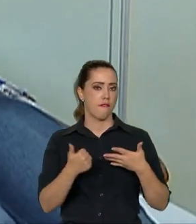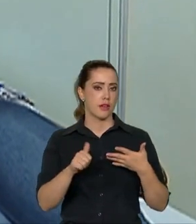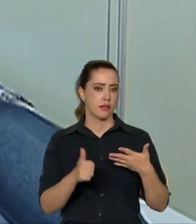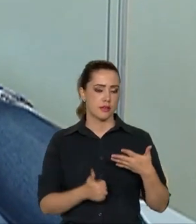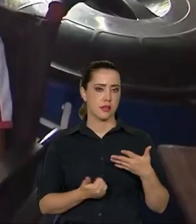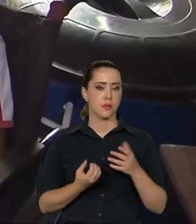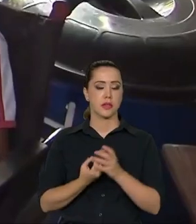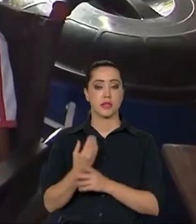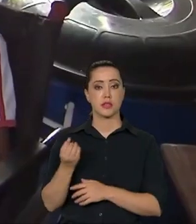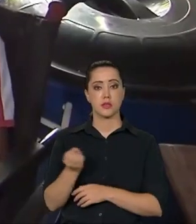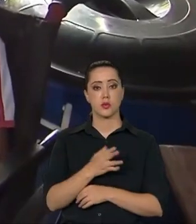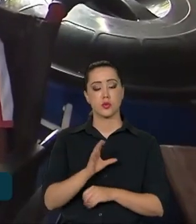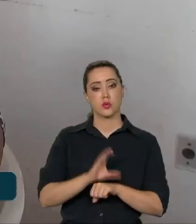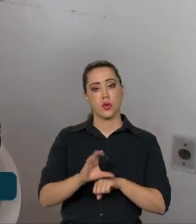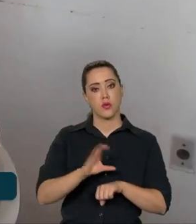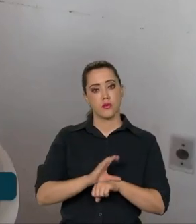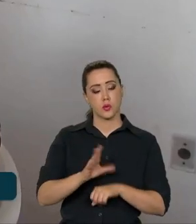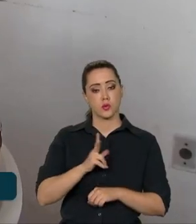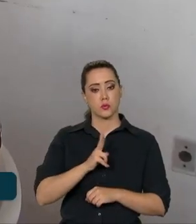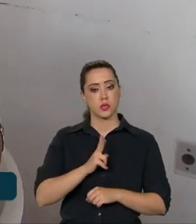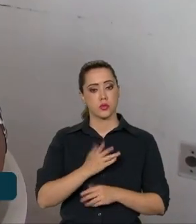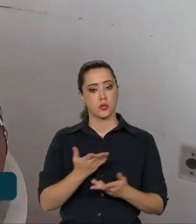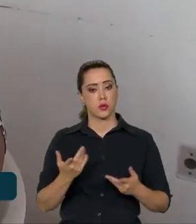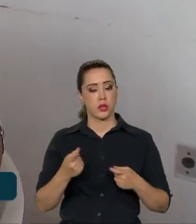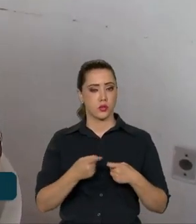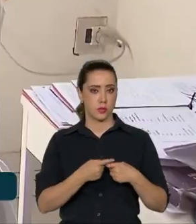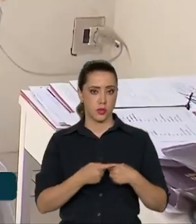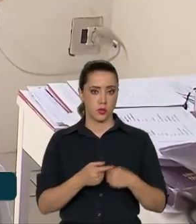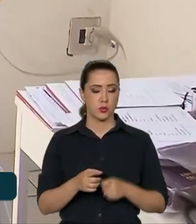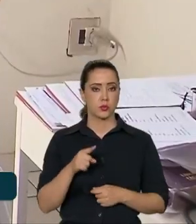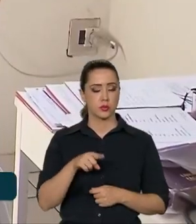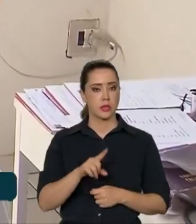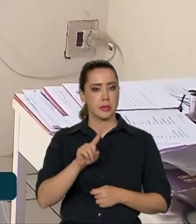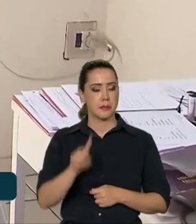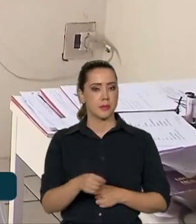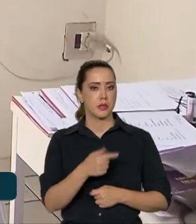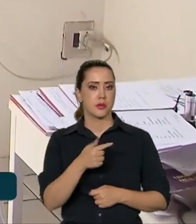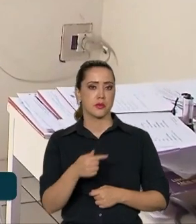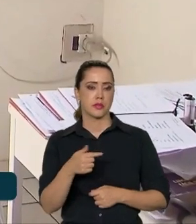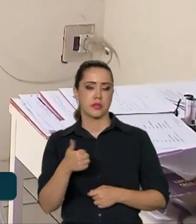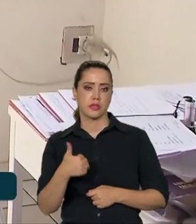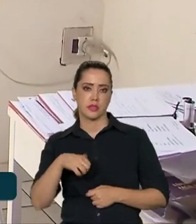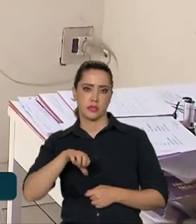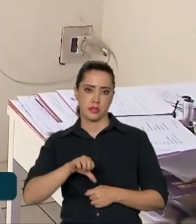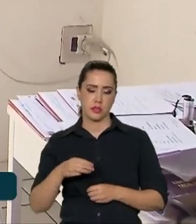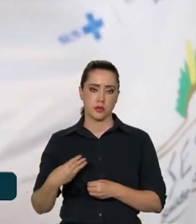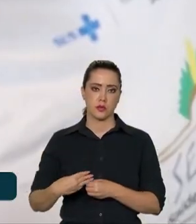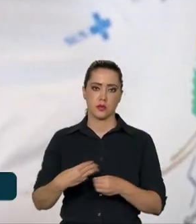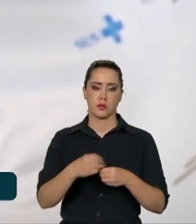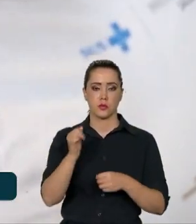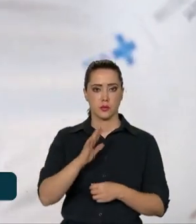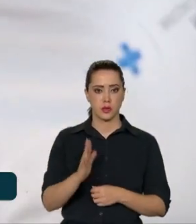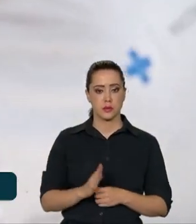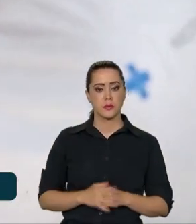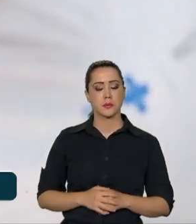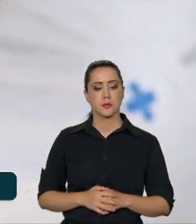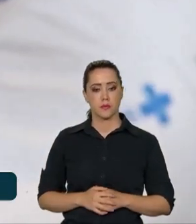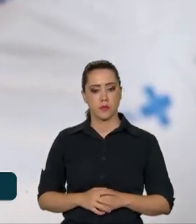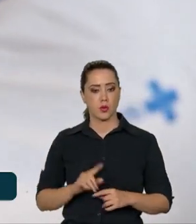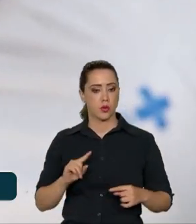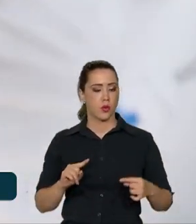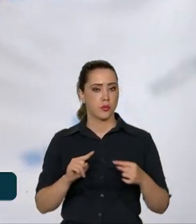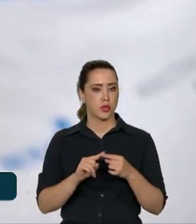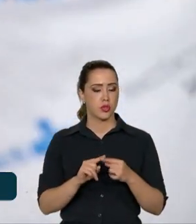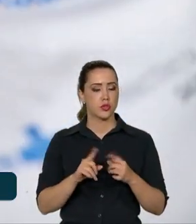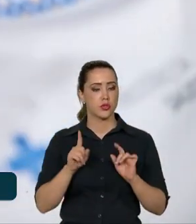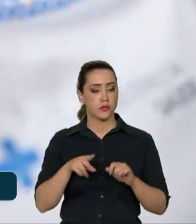para a instalação de novos cursos particulares de medicina em 1.719 municípios brasileiros. A medida